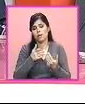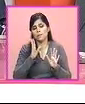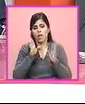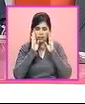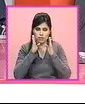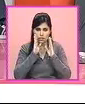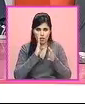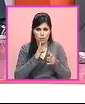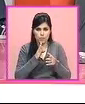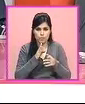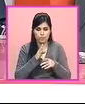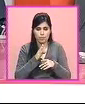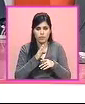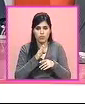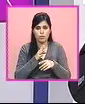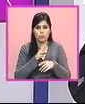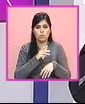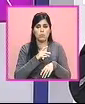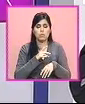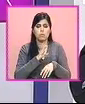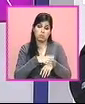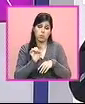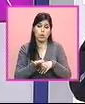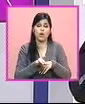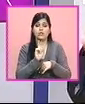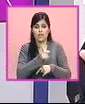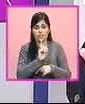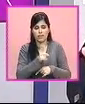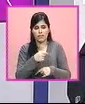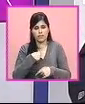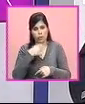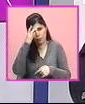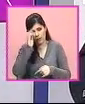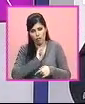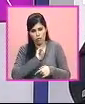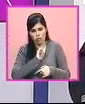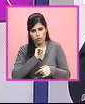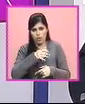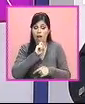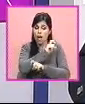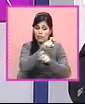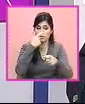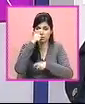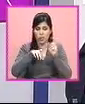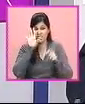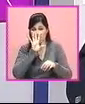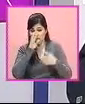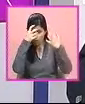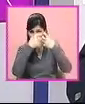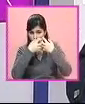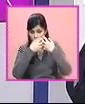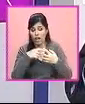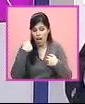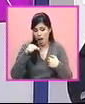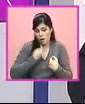e é uma das razões pelas quais nós aconselhamos as pessoas é que quando suspeitarem que possam ter zona, devem recorrer ao